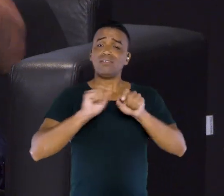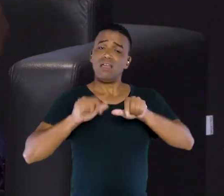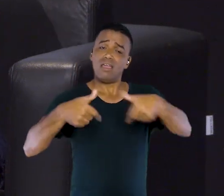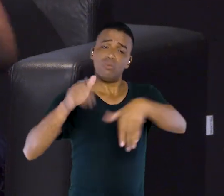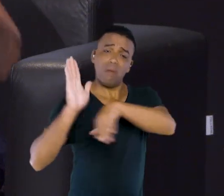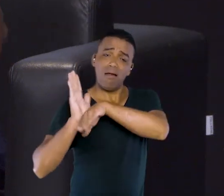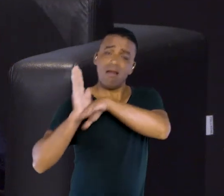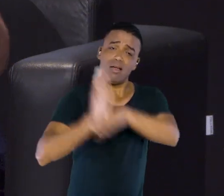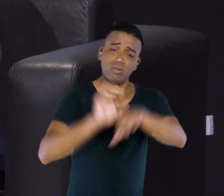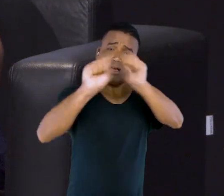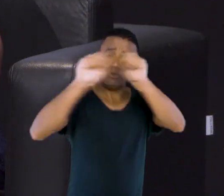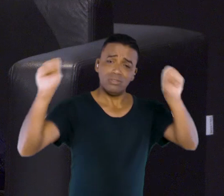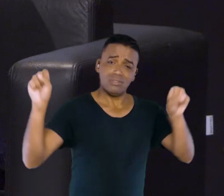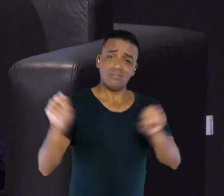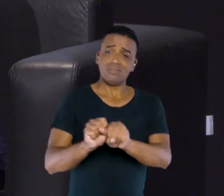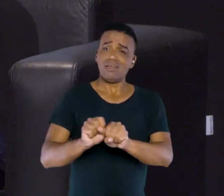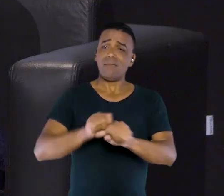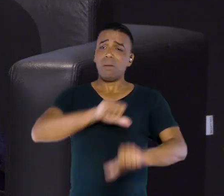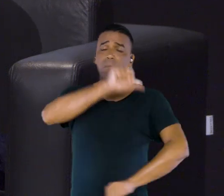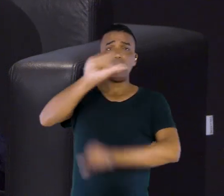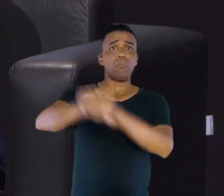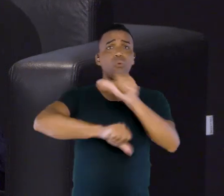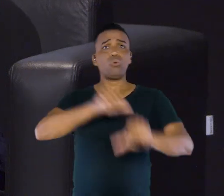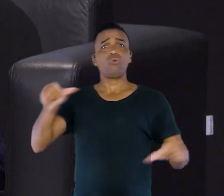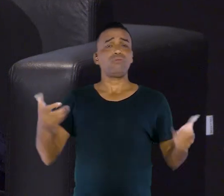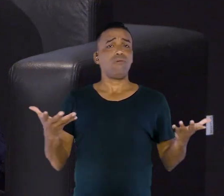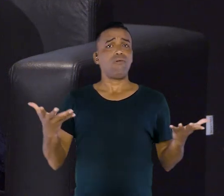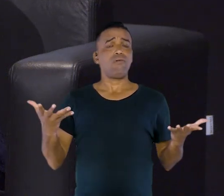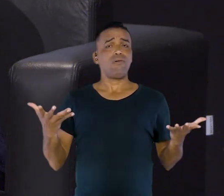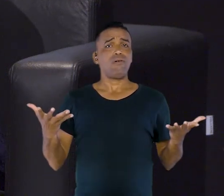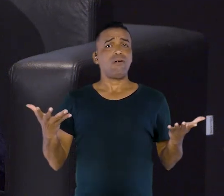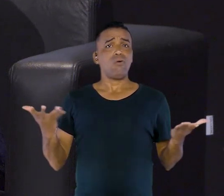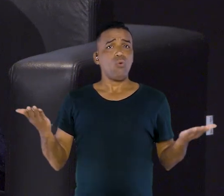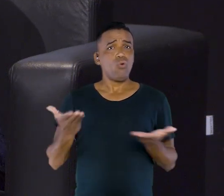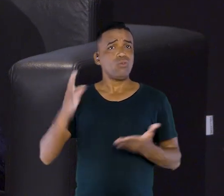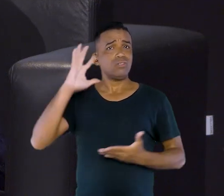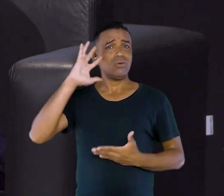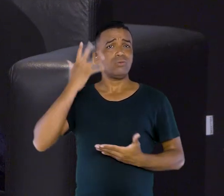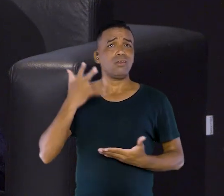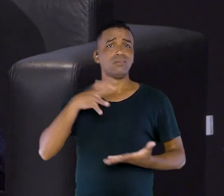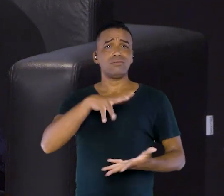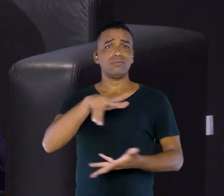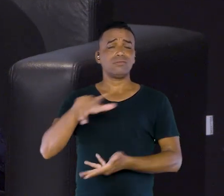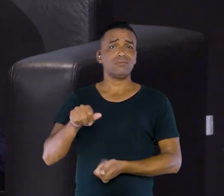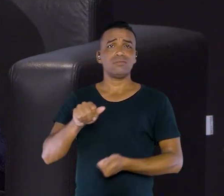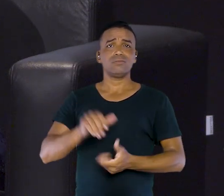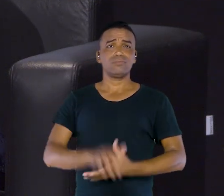para melhorar esse sistema que está acontecendo hoje, né?